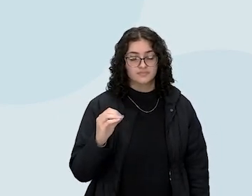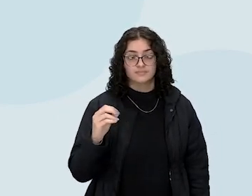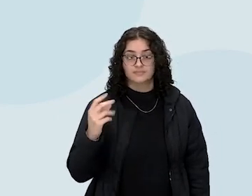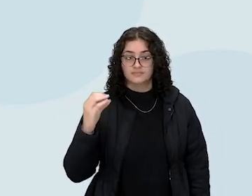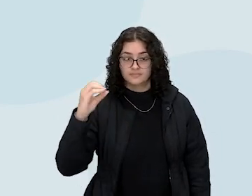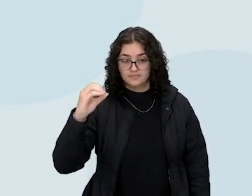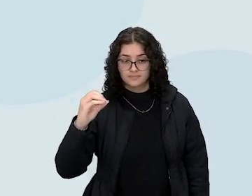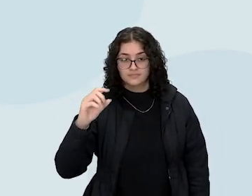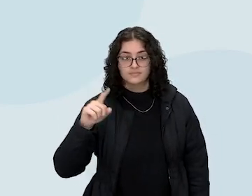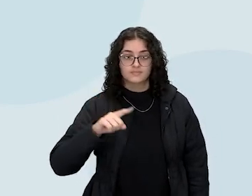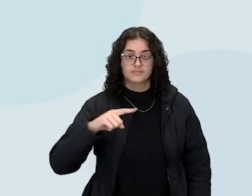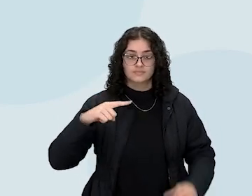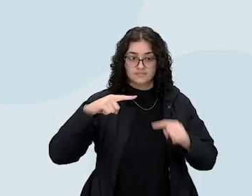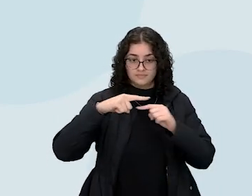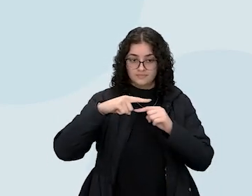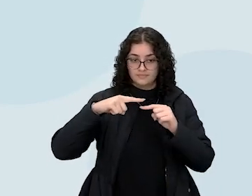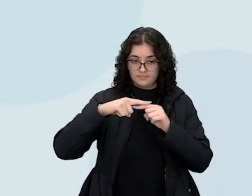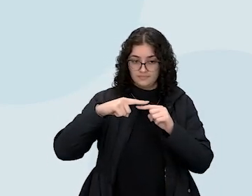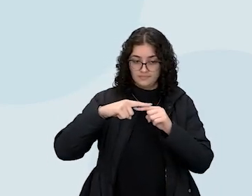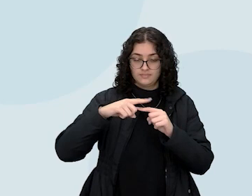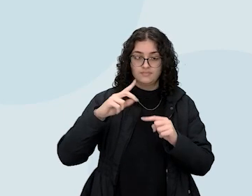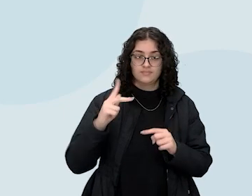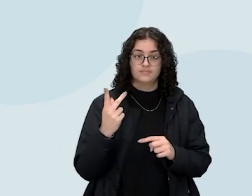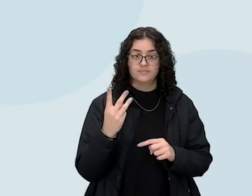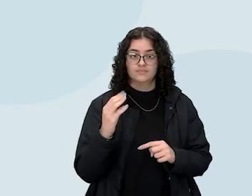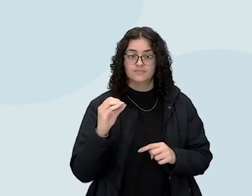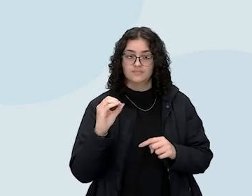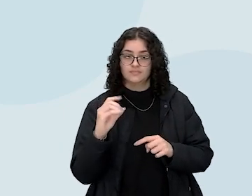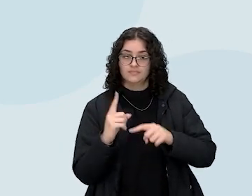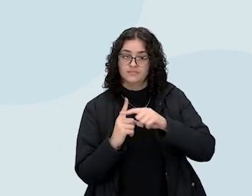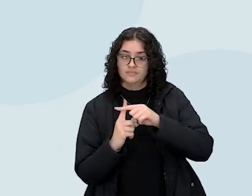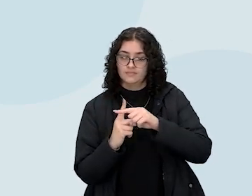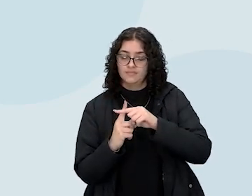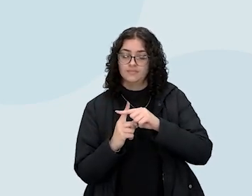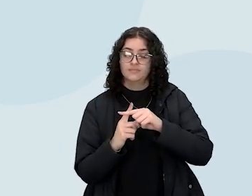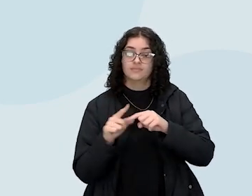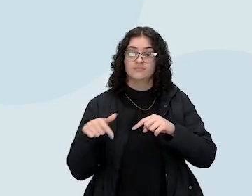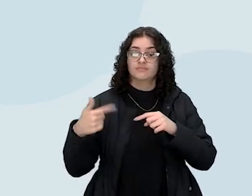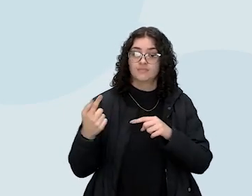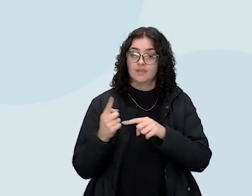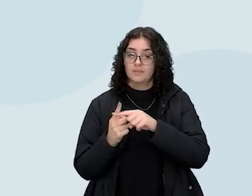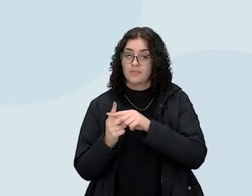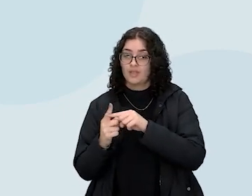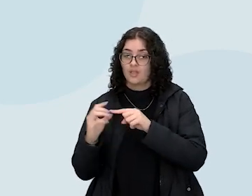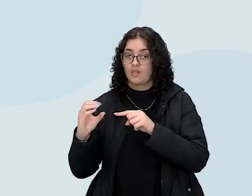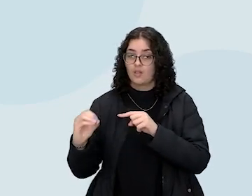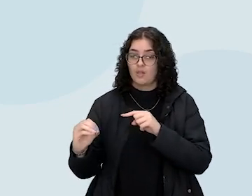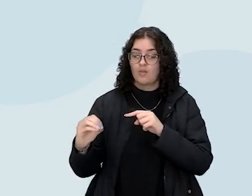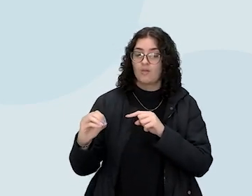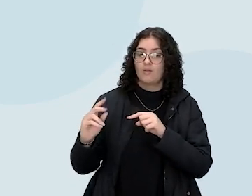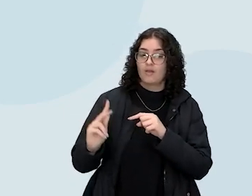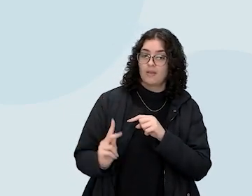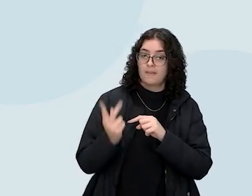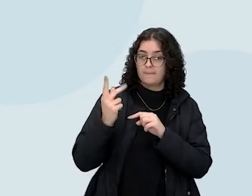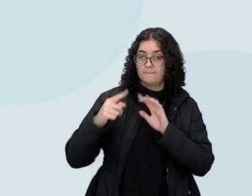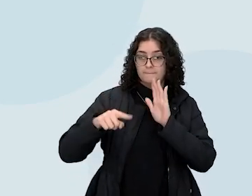dupla, depois H3O+, mais OH-. Lembrando